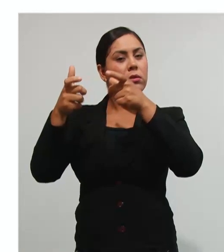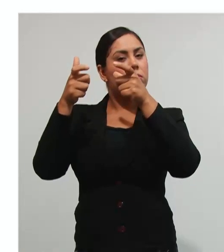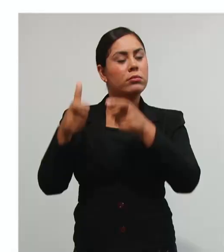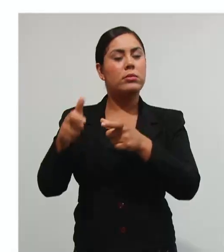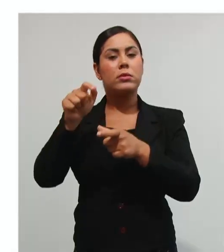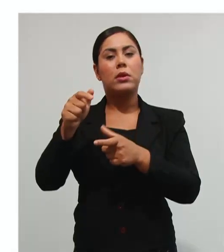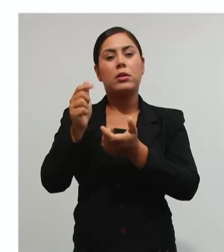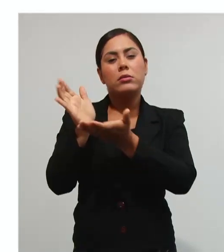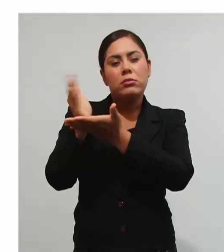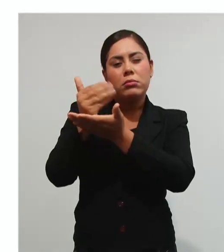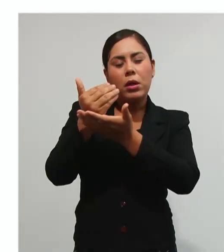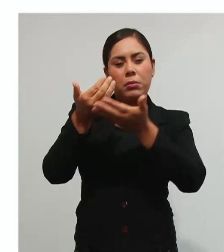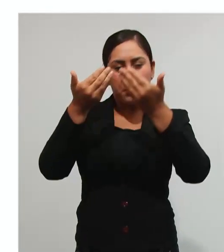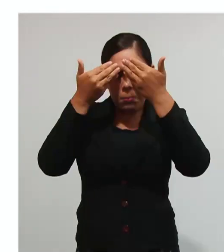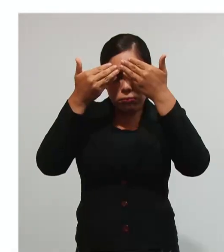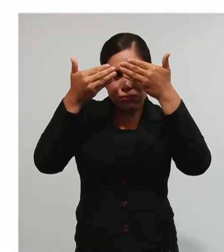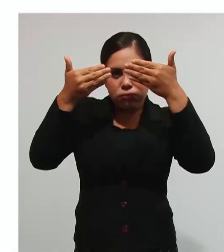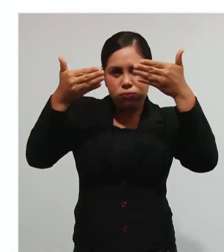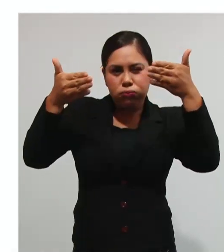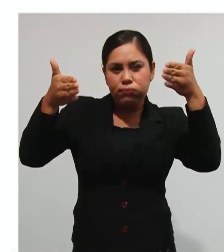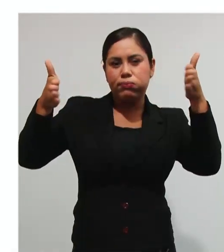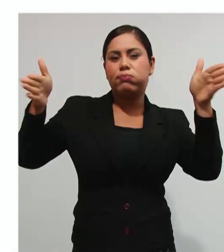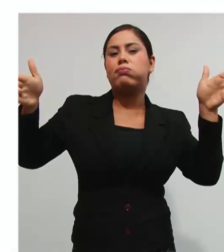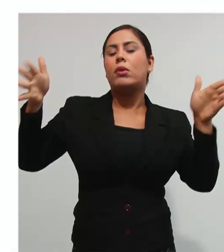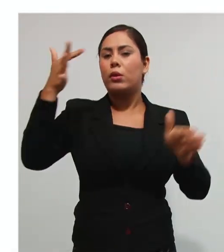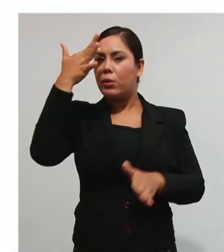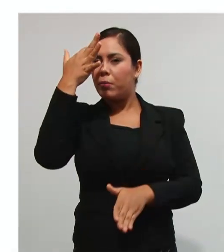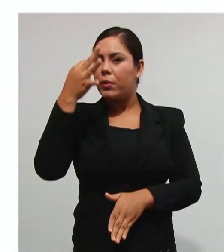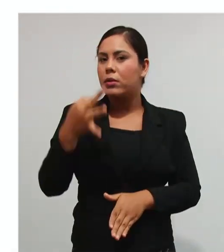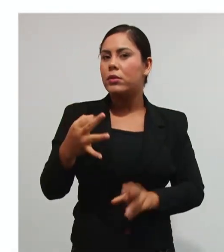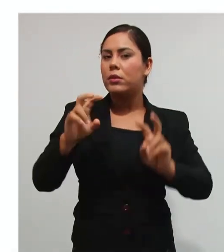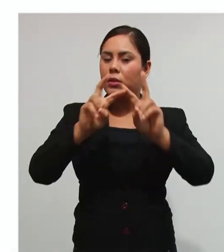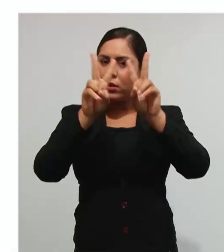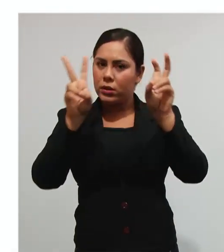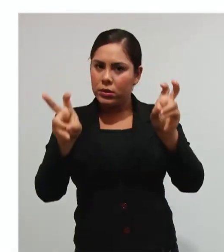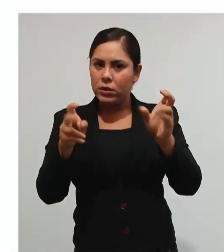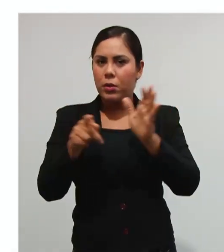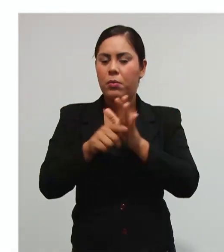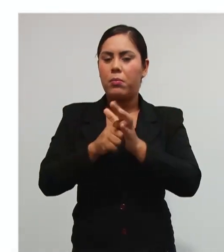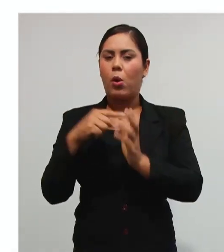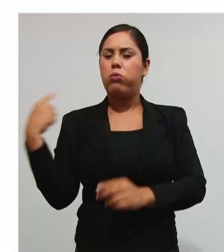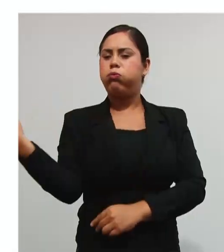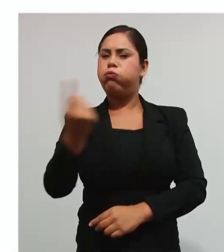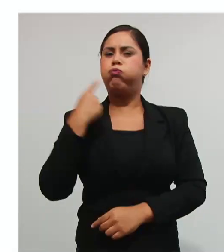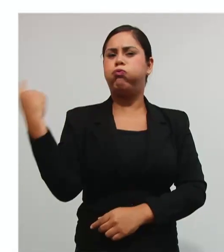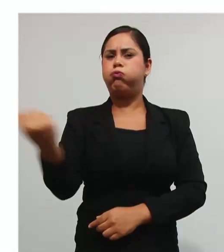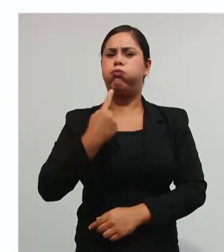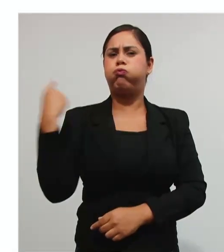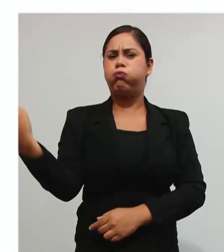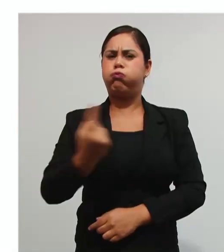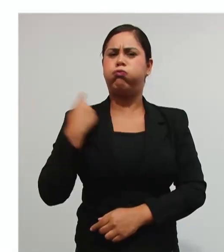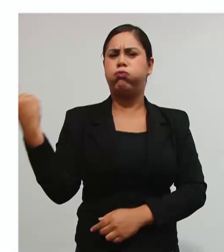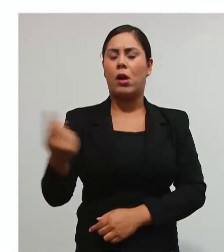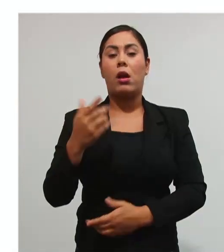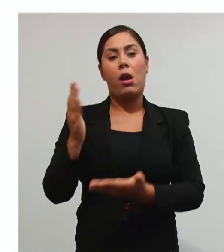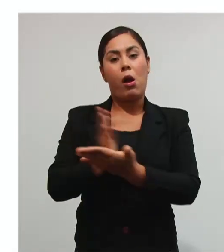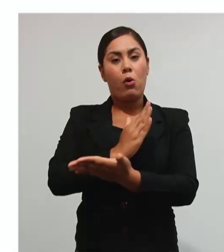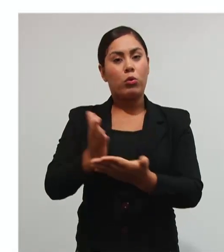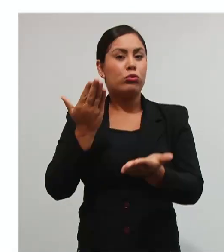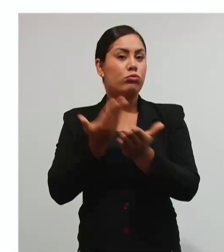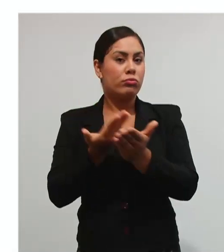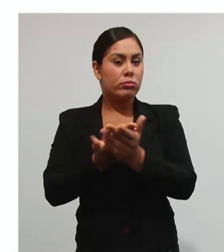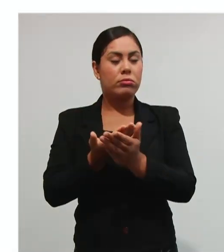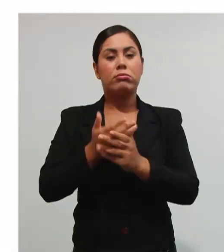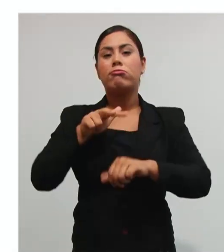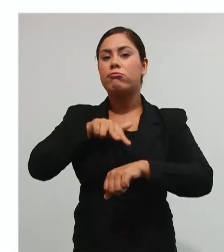para expandir o conhecimento e a compreensão dos estudantes sobre vulcões, por exemplo, alguns estudantes assumem